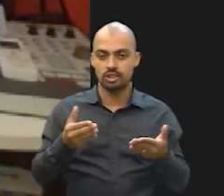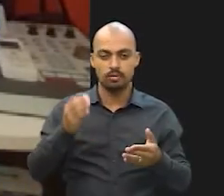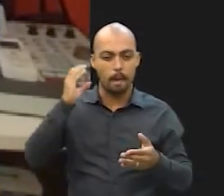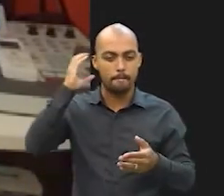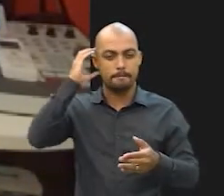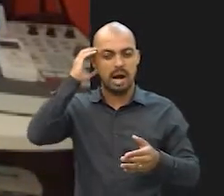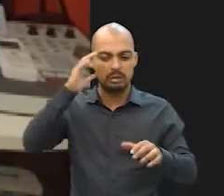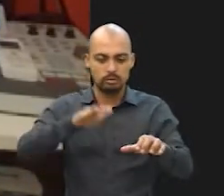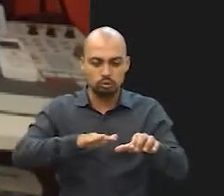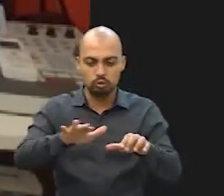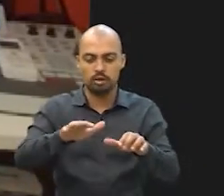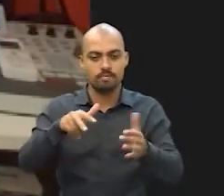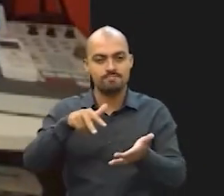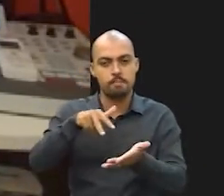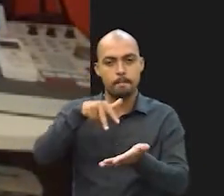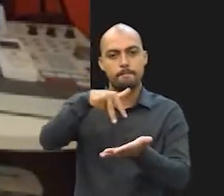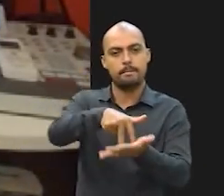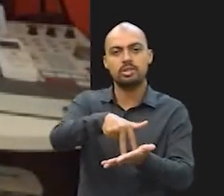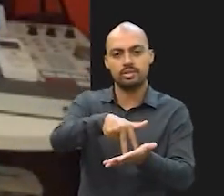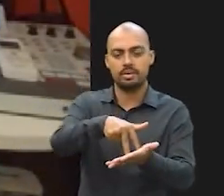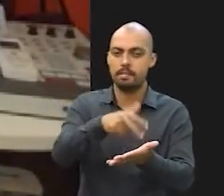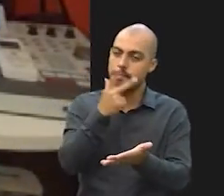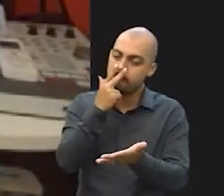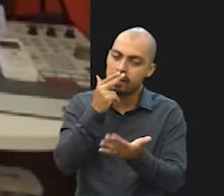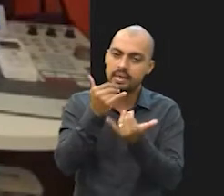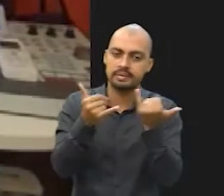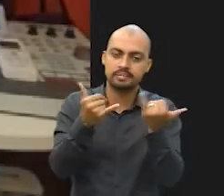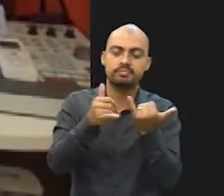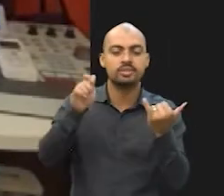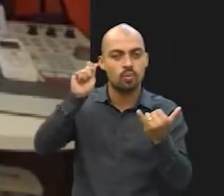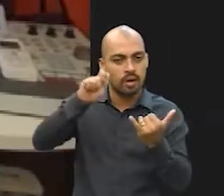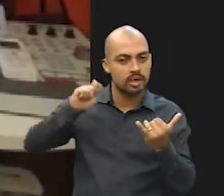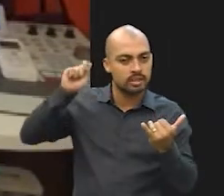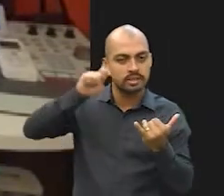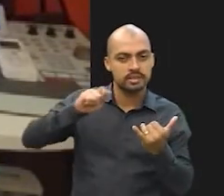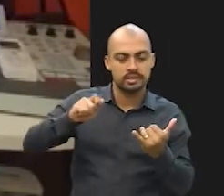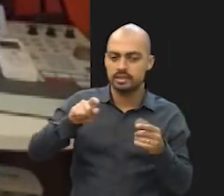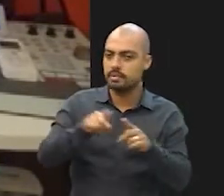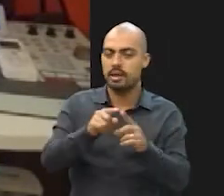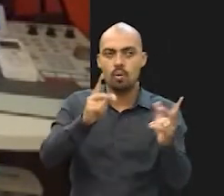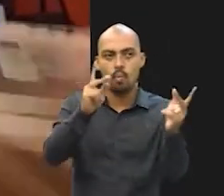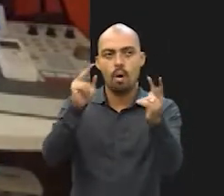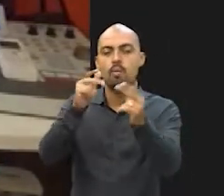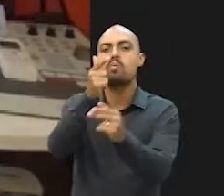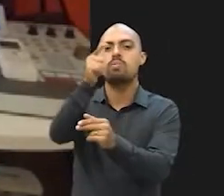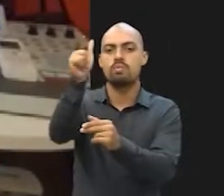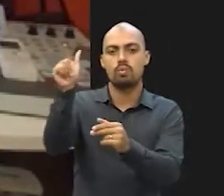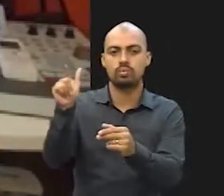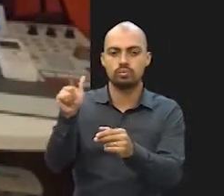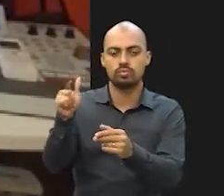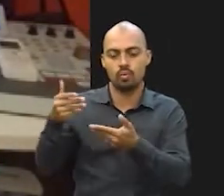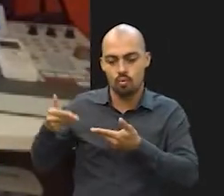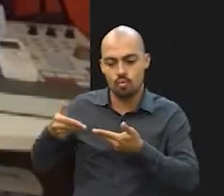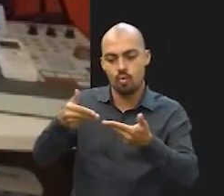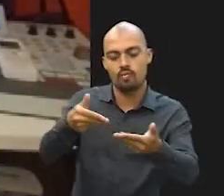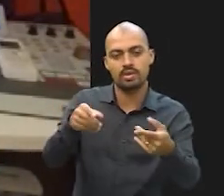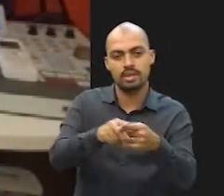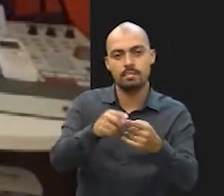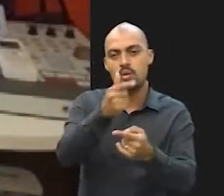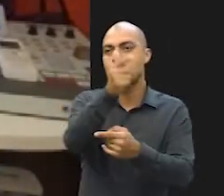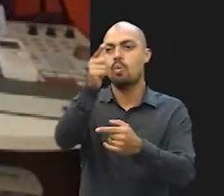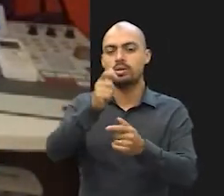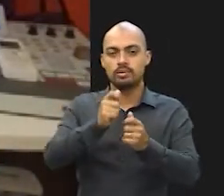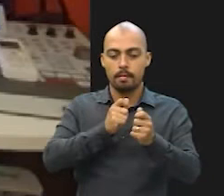eu acho que é muito mais protagonista. Ele é particularmente um artista junto com outros artistas também. Ele convida outros artistas